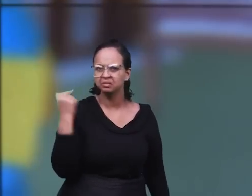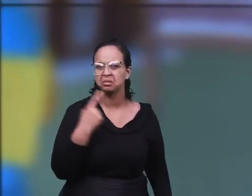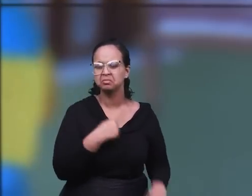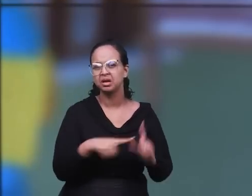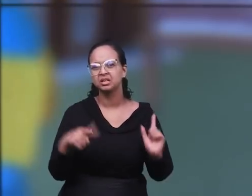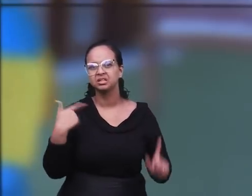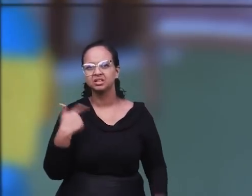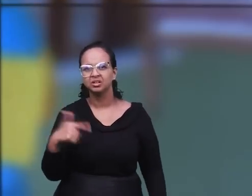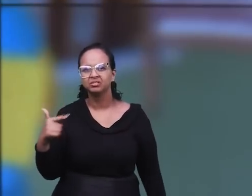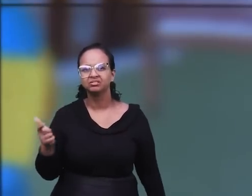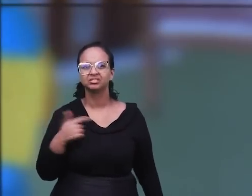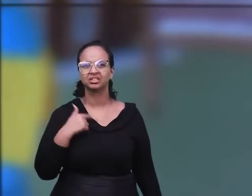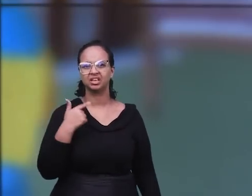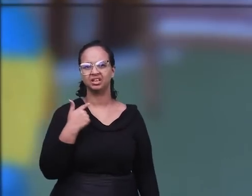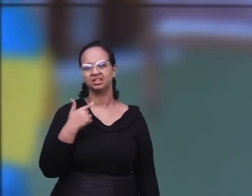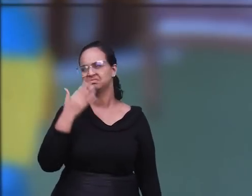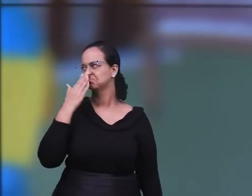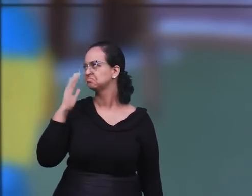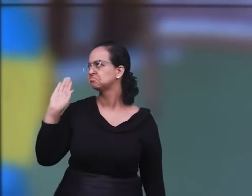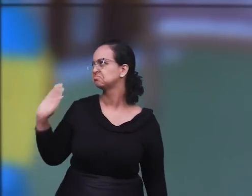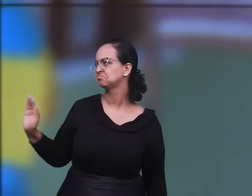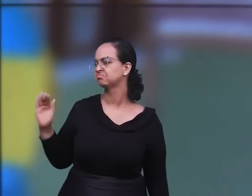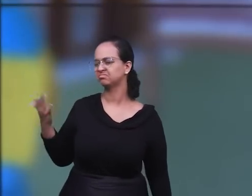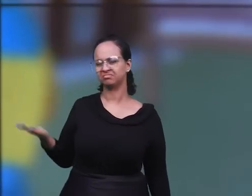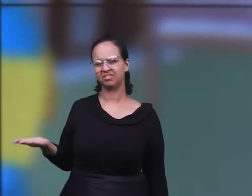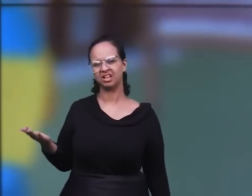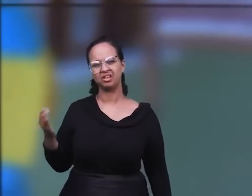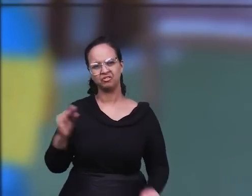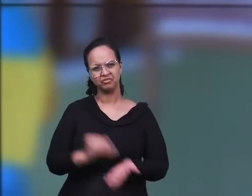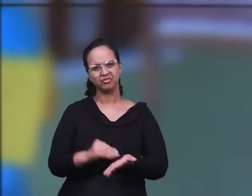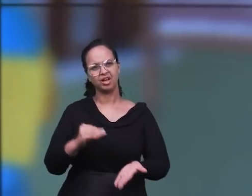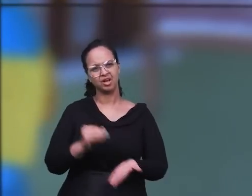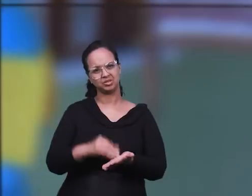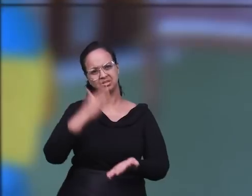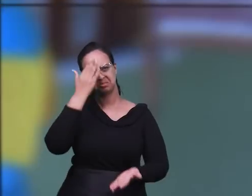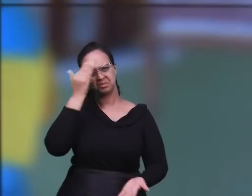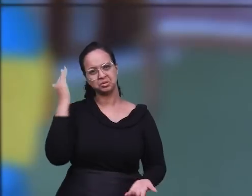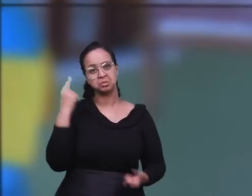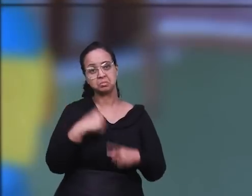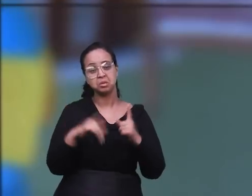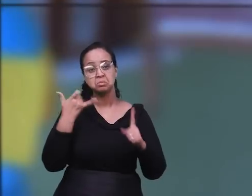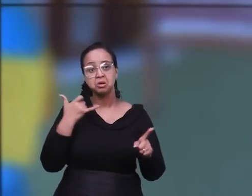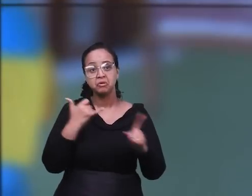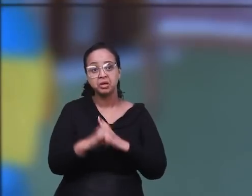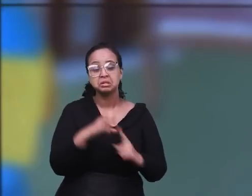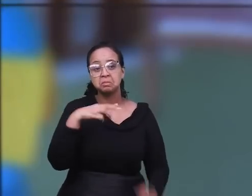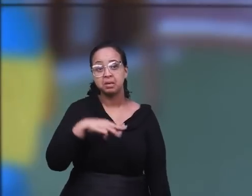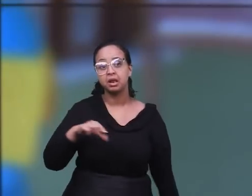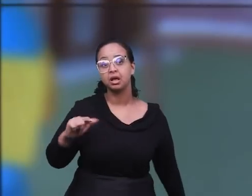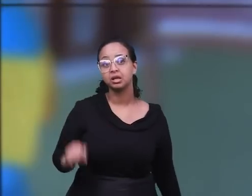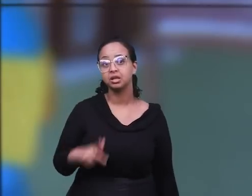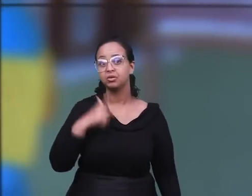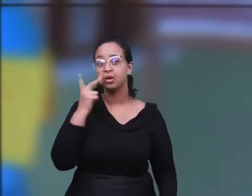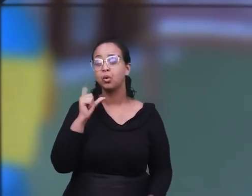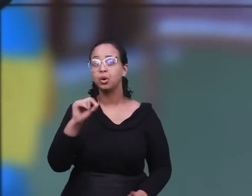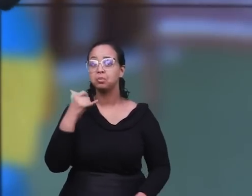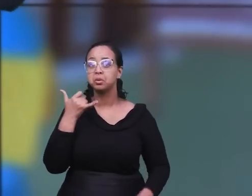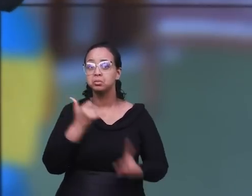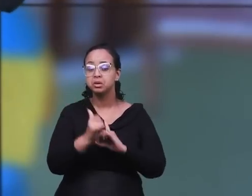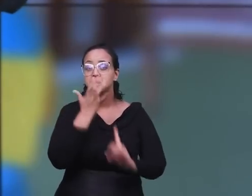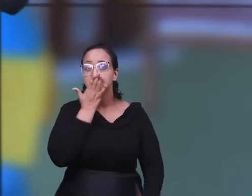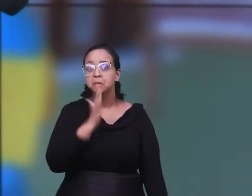não teme é tolo, é sem sabedoria. O profeta Malaquias nos deixou uma profecia, que